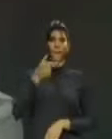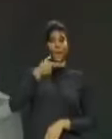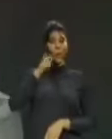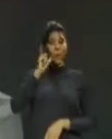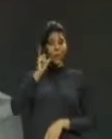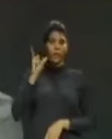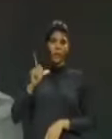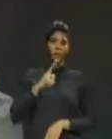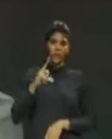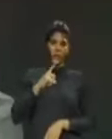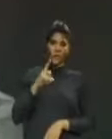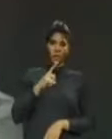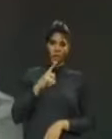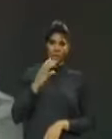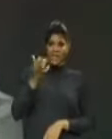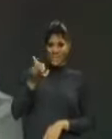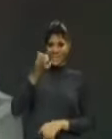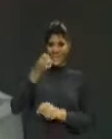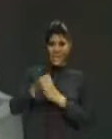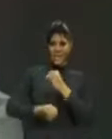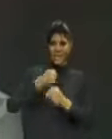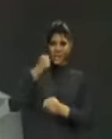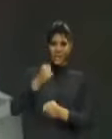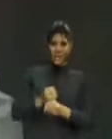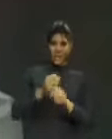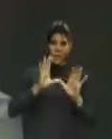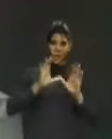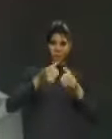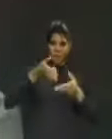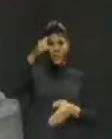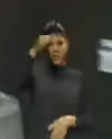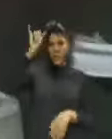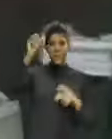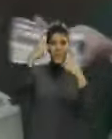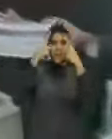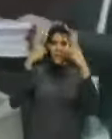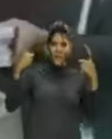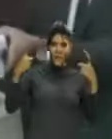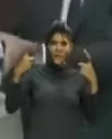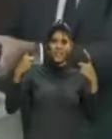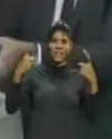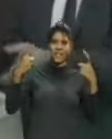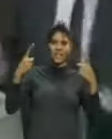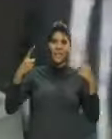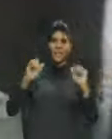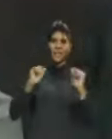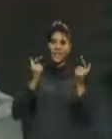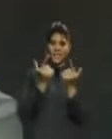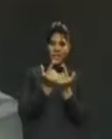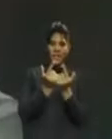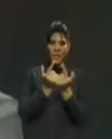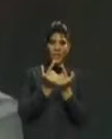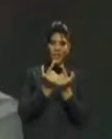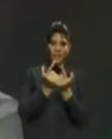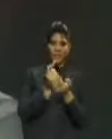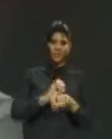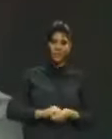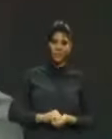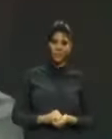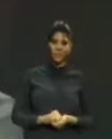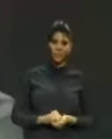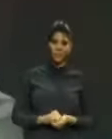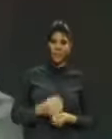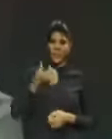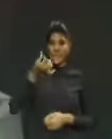de 6 anos do Comitê de Prevenção à Violência da Assembleia Legislativa.